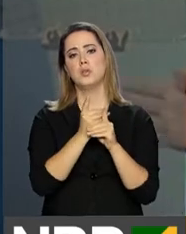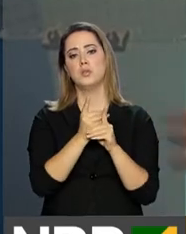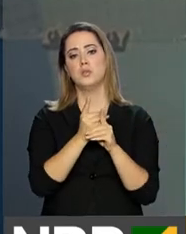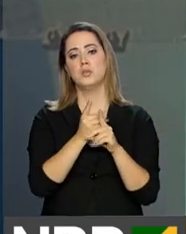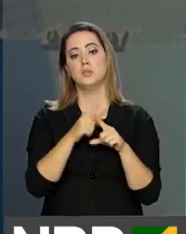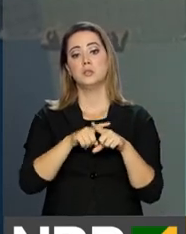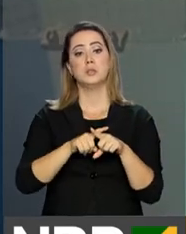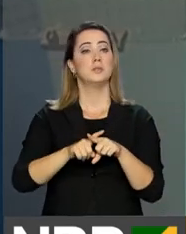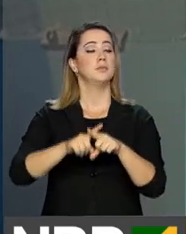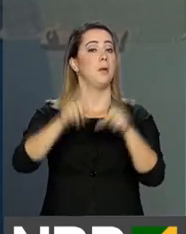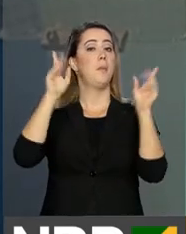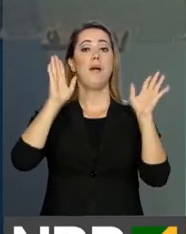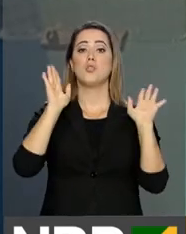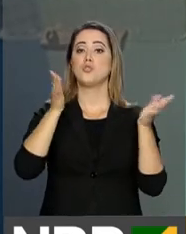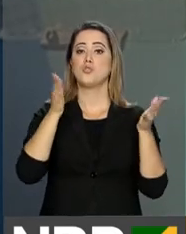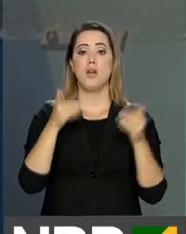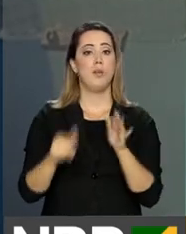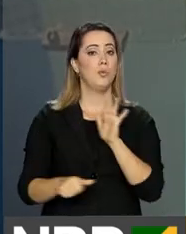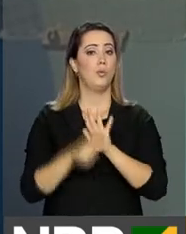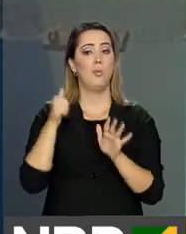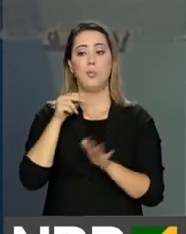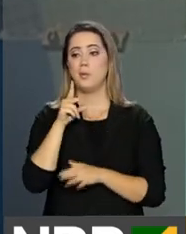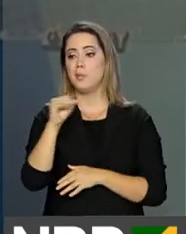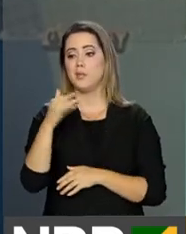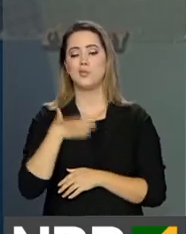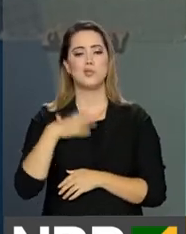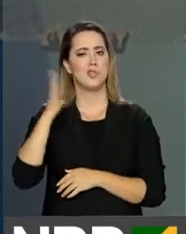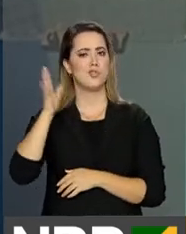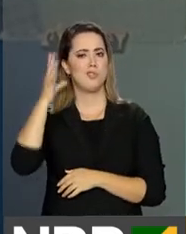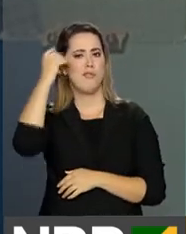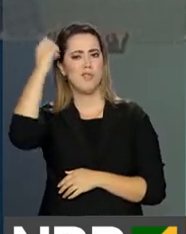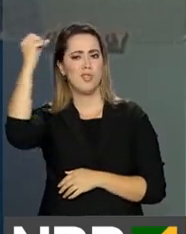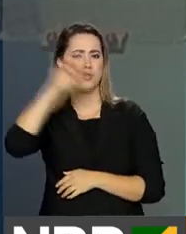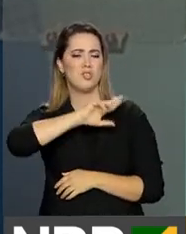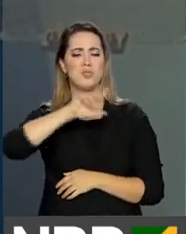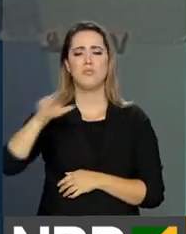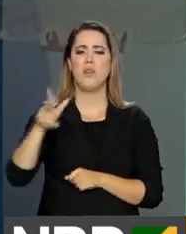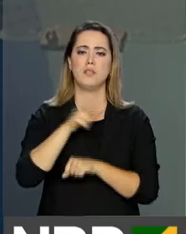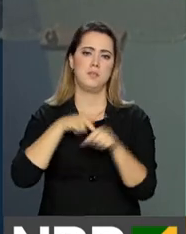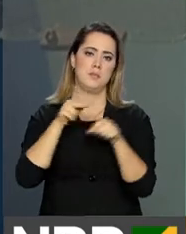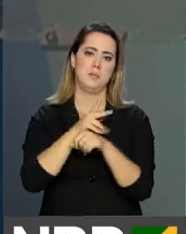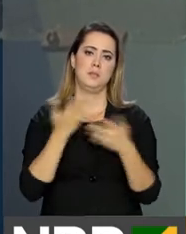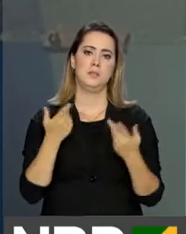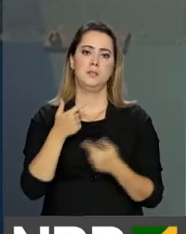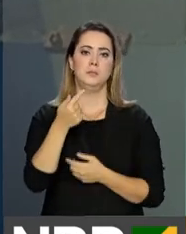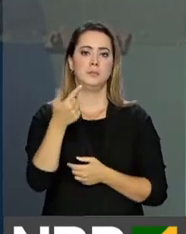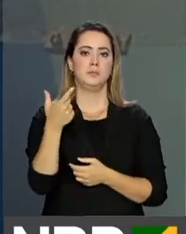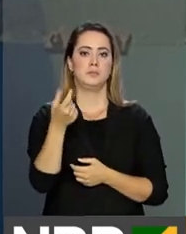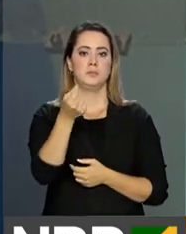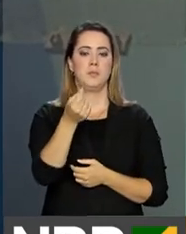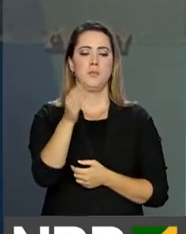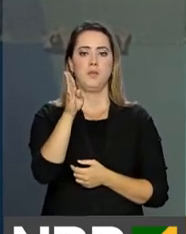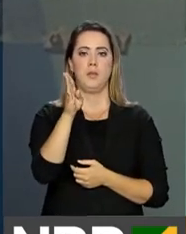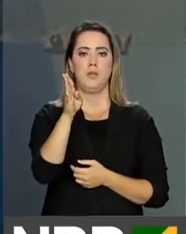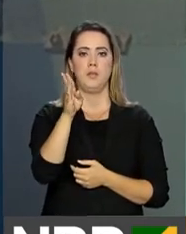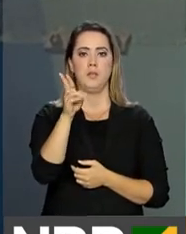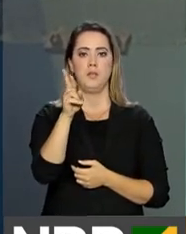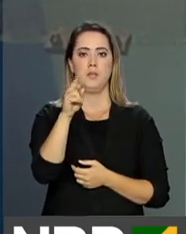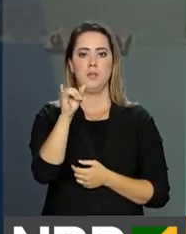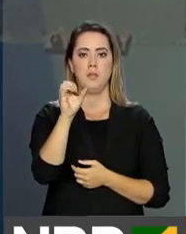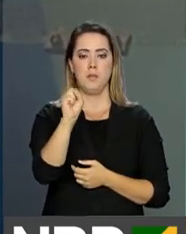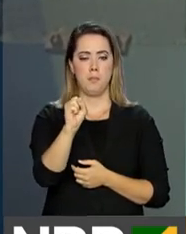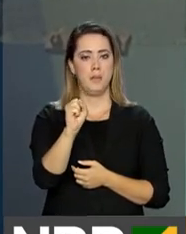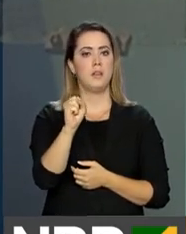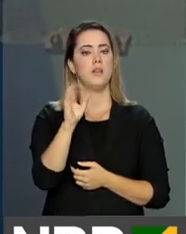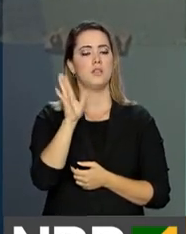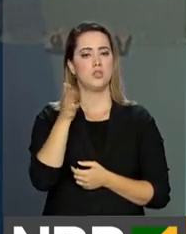dia, né, aleluia? Eu tenho viajado por muitos países, e no G20, no BRICS, agora vou ao BRICS